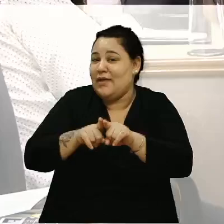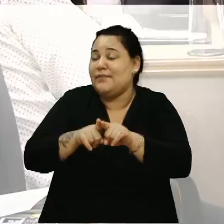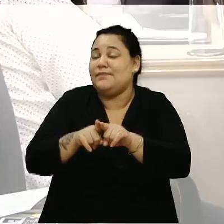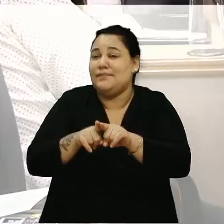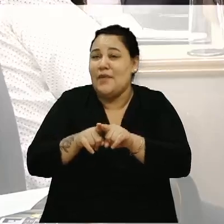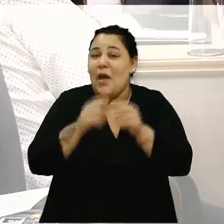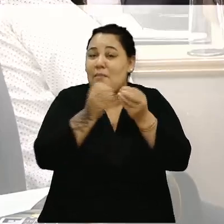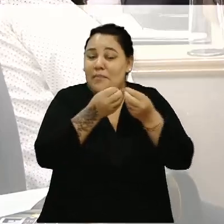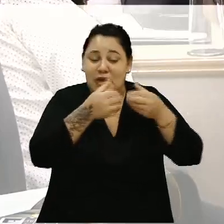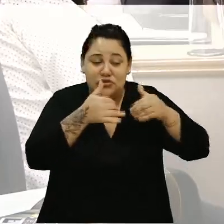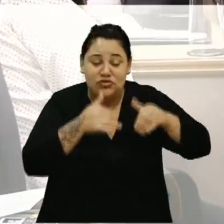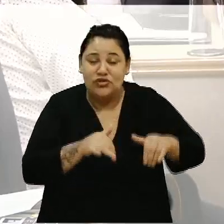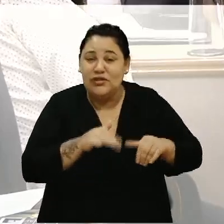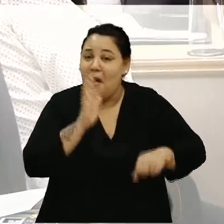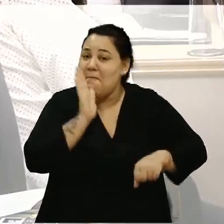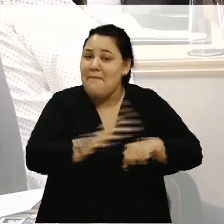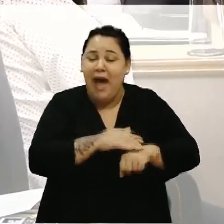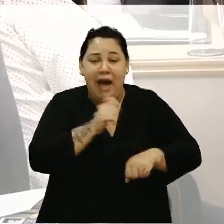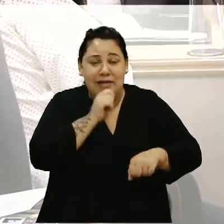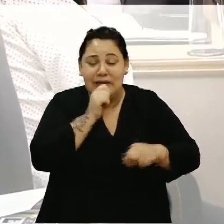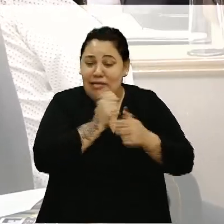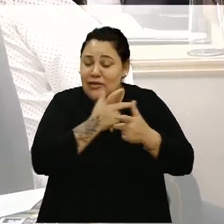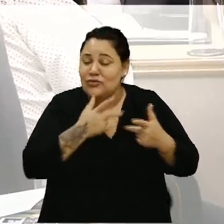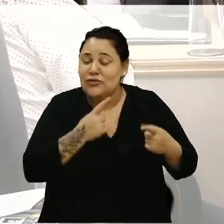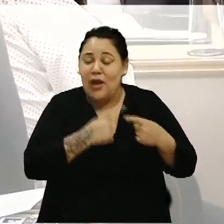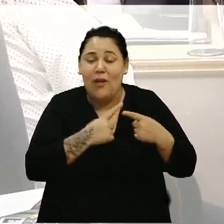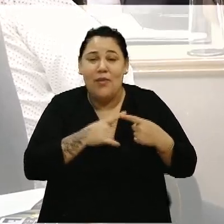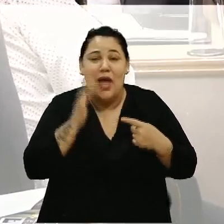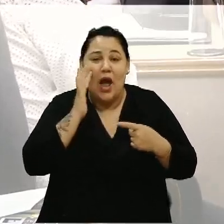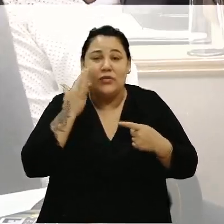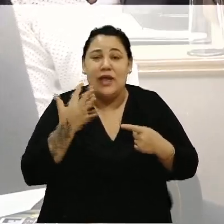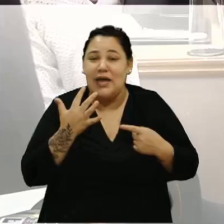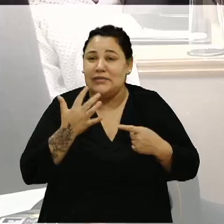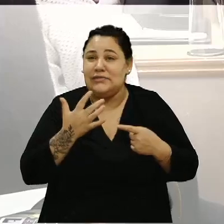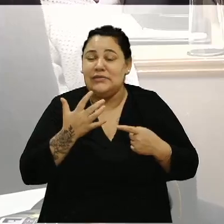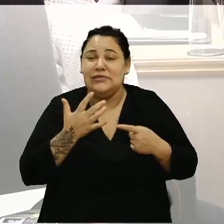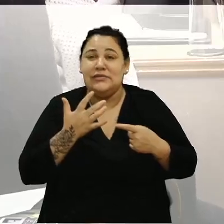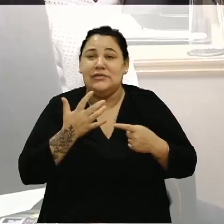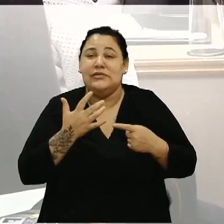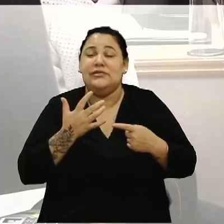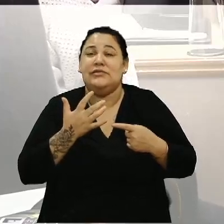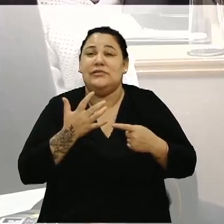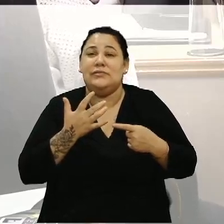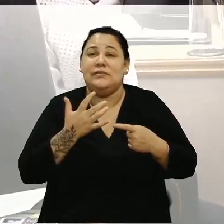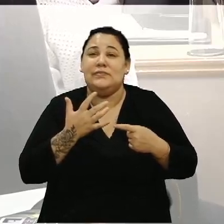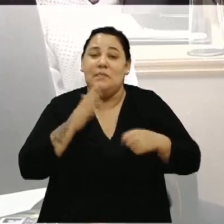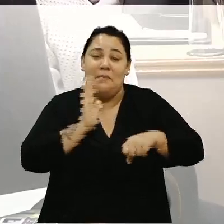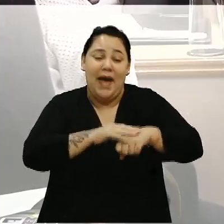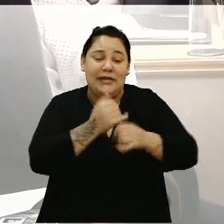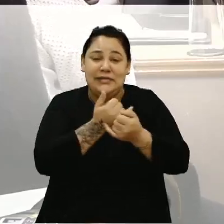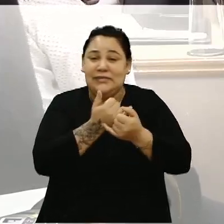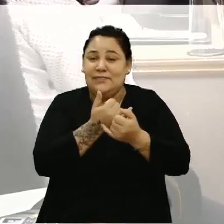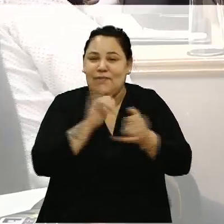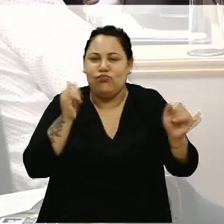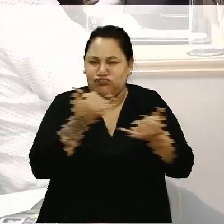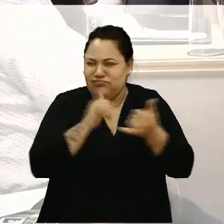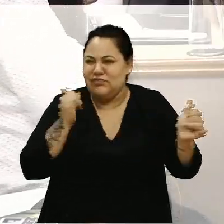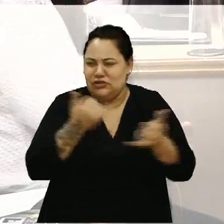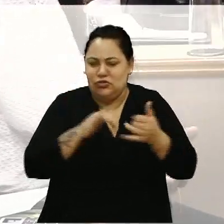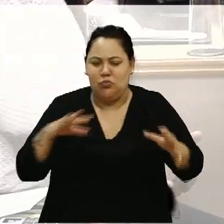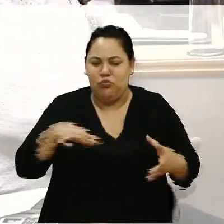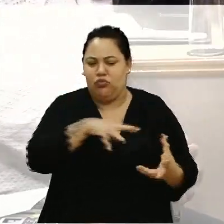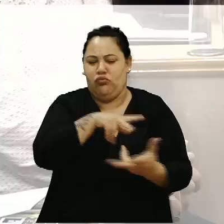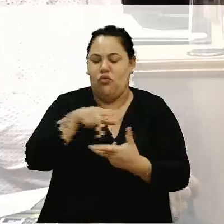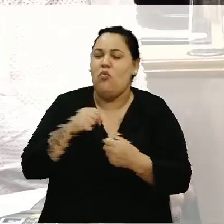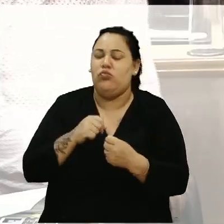eventos extremos, como se houvesse uma maior energia na atmosfera,